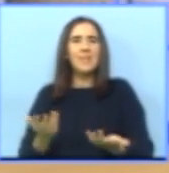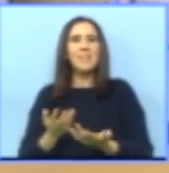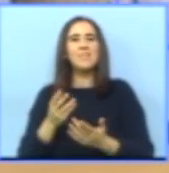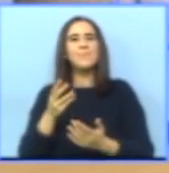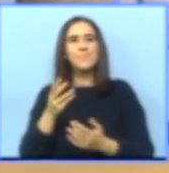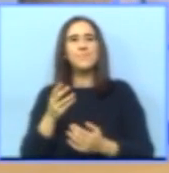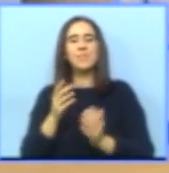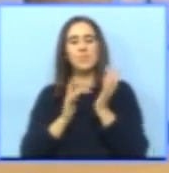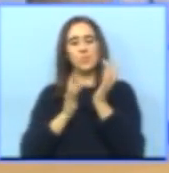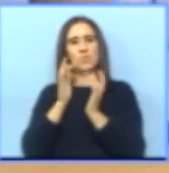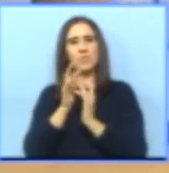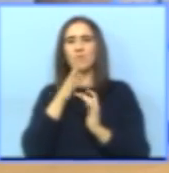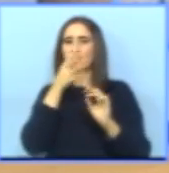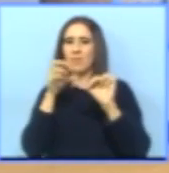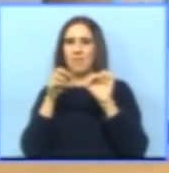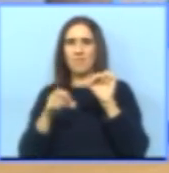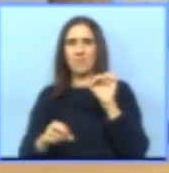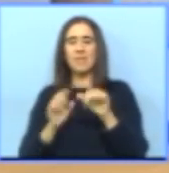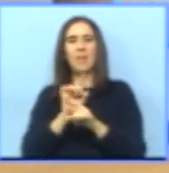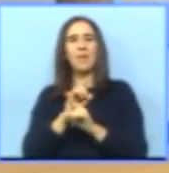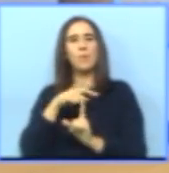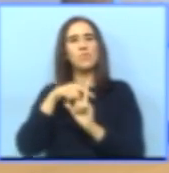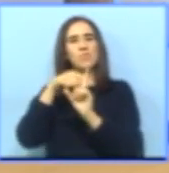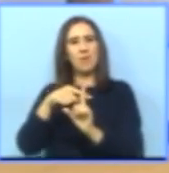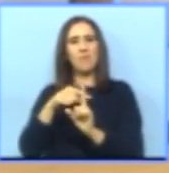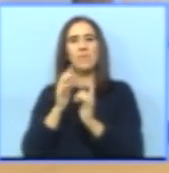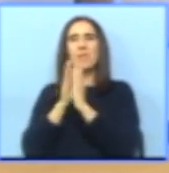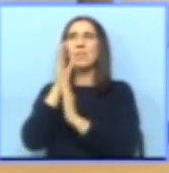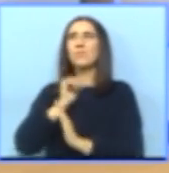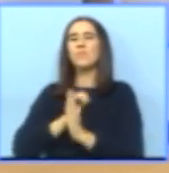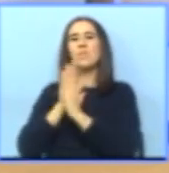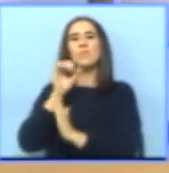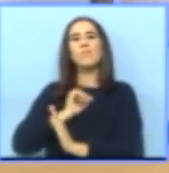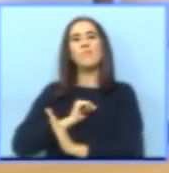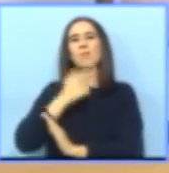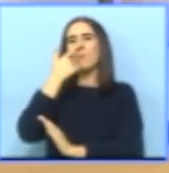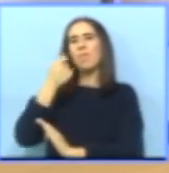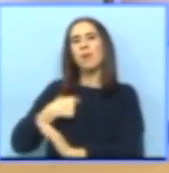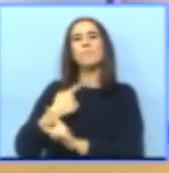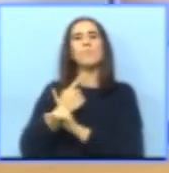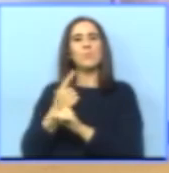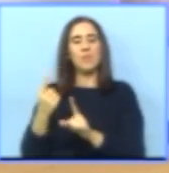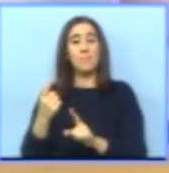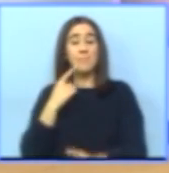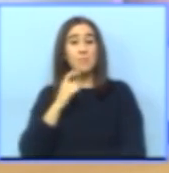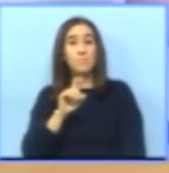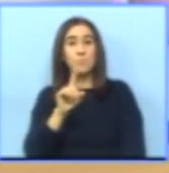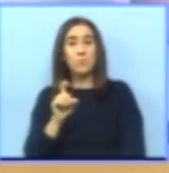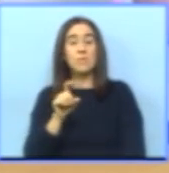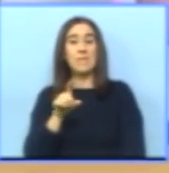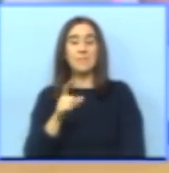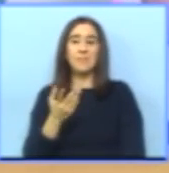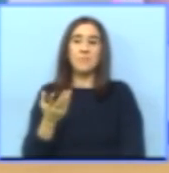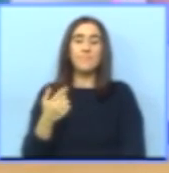palavras de Jesus Cristo quando estava na cruz. Meu Deus, por que me abandonaste? Esta é uma pergunta que eu